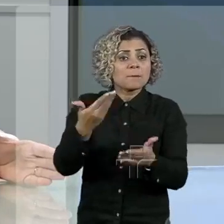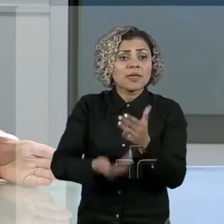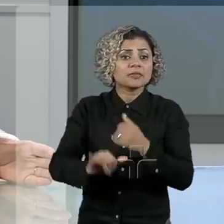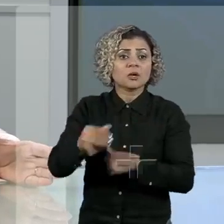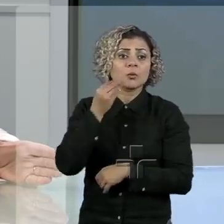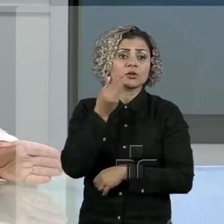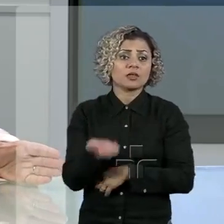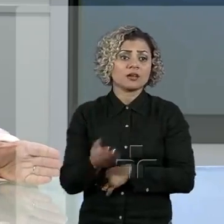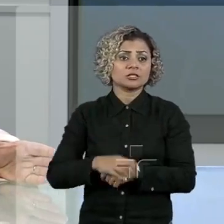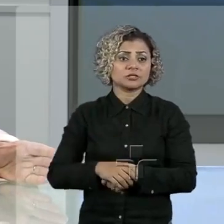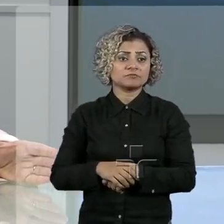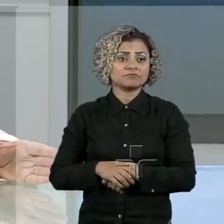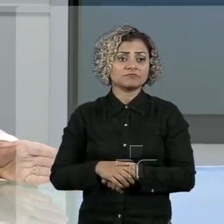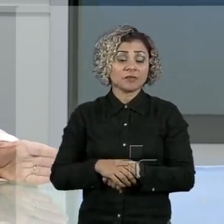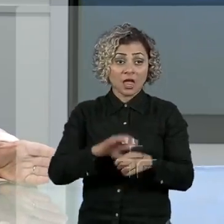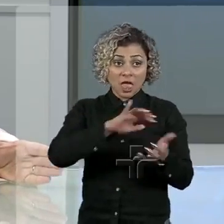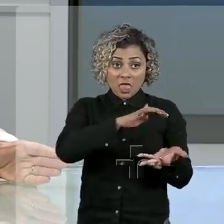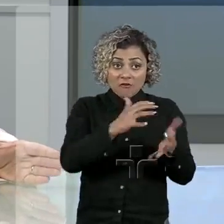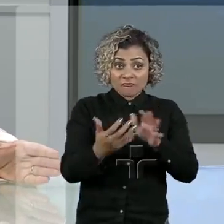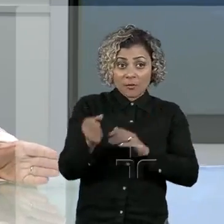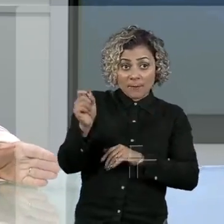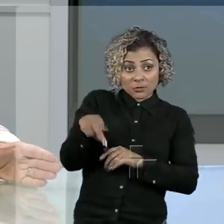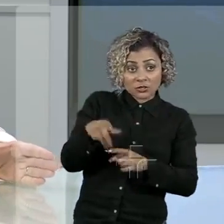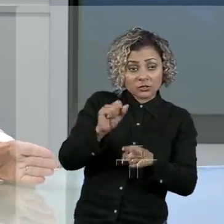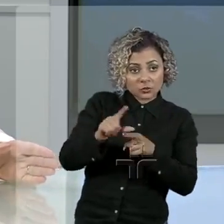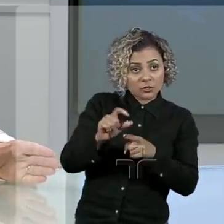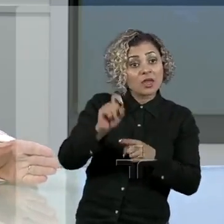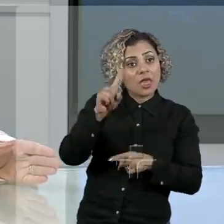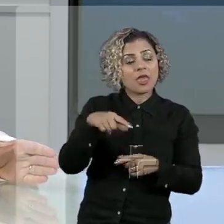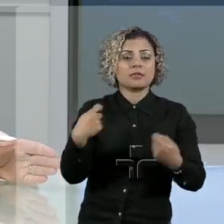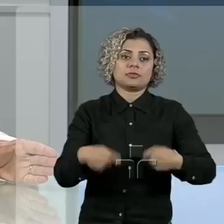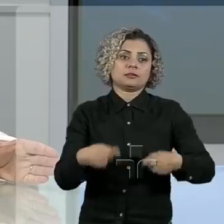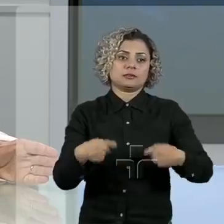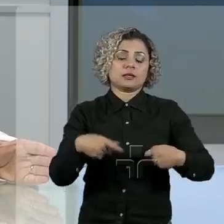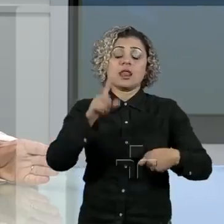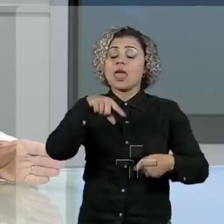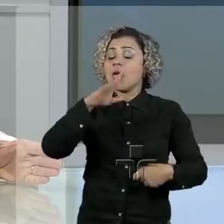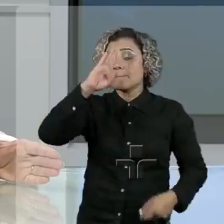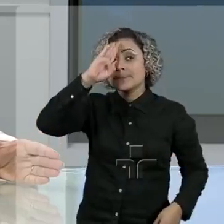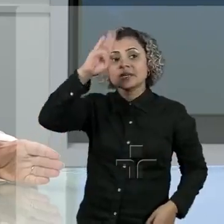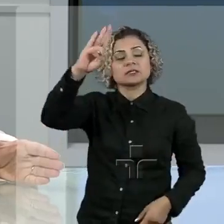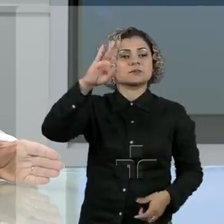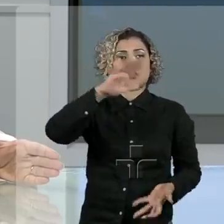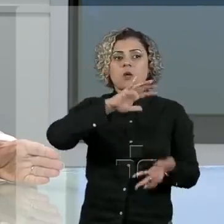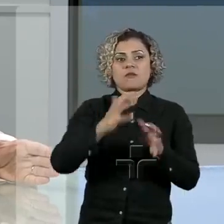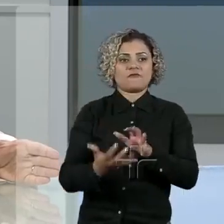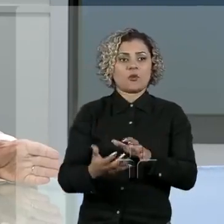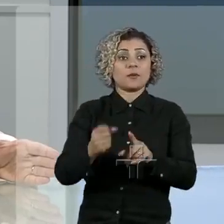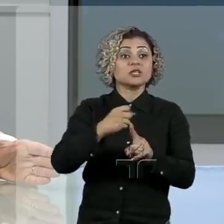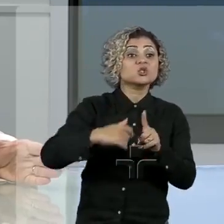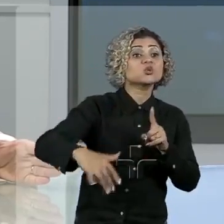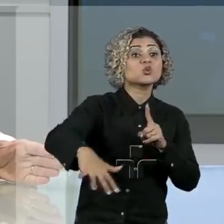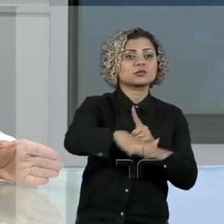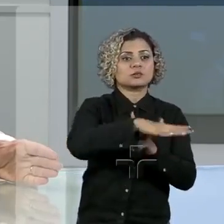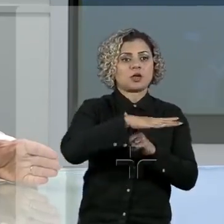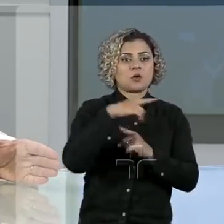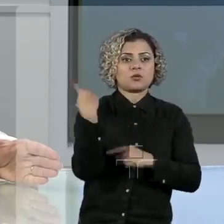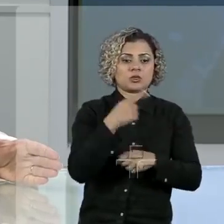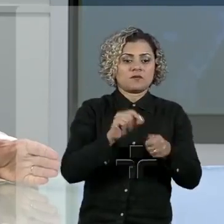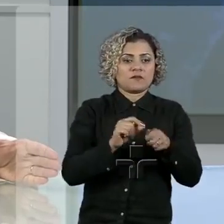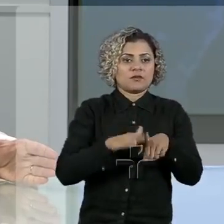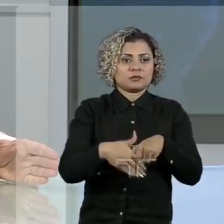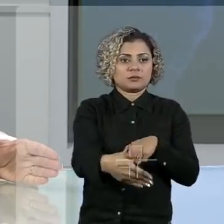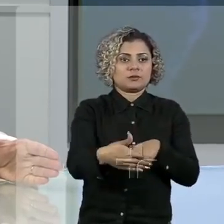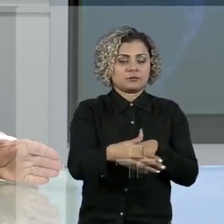ímpar. A reforma da Previdência necessária, ela é a principal reforma social que nós